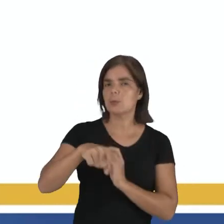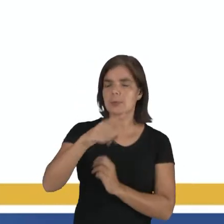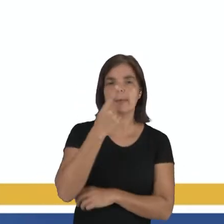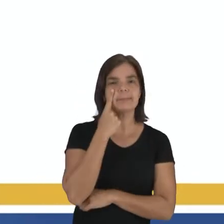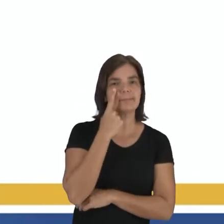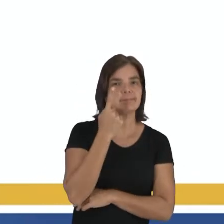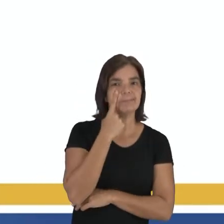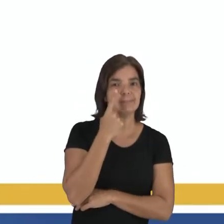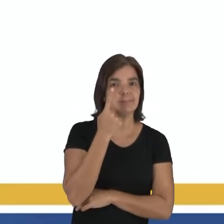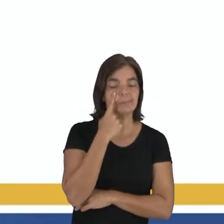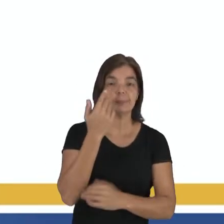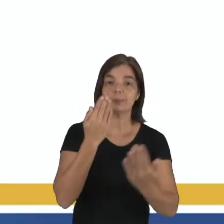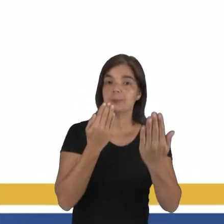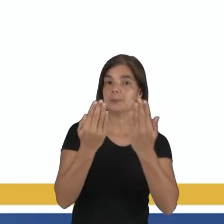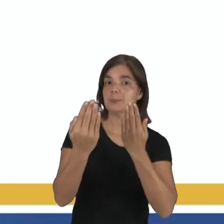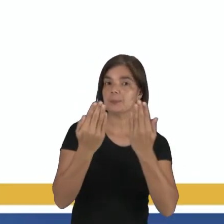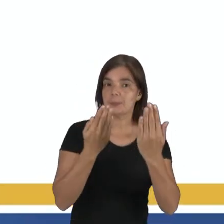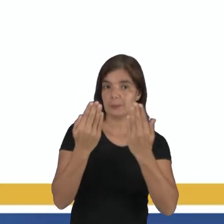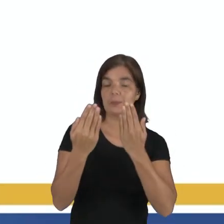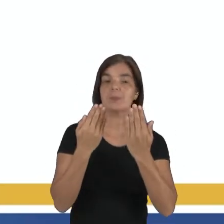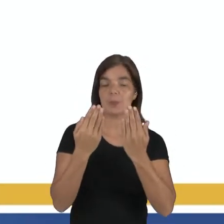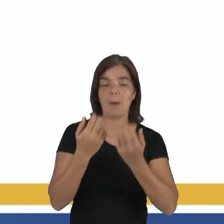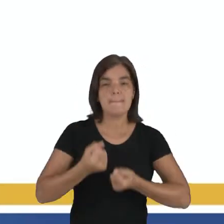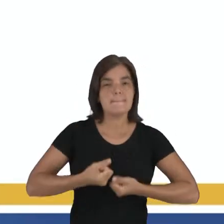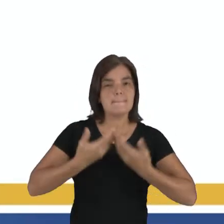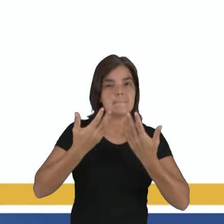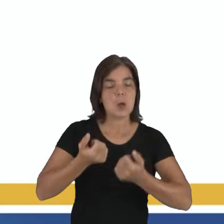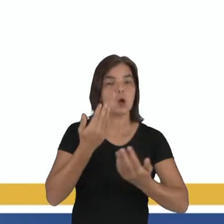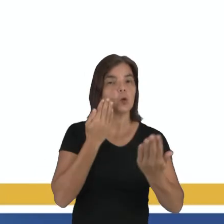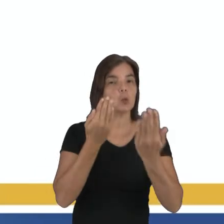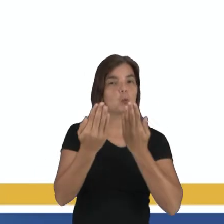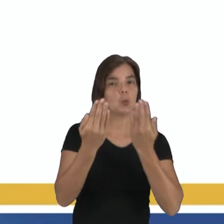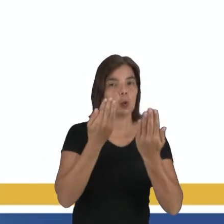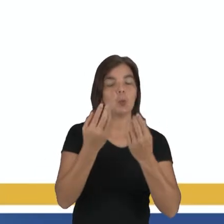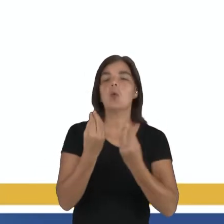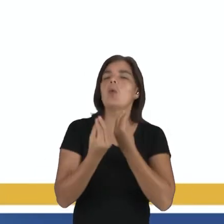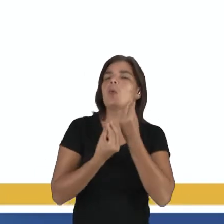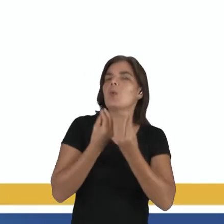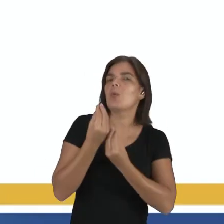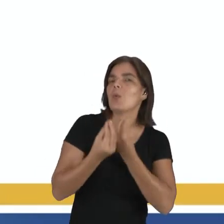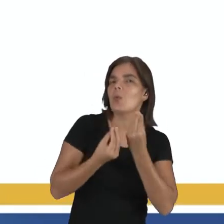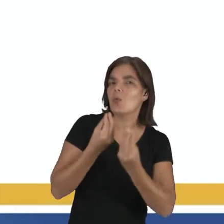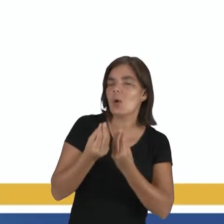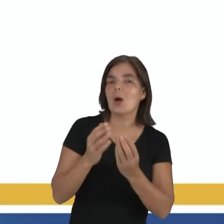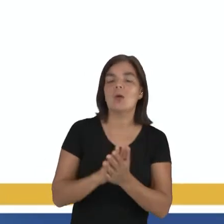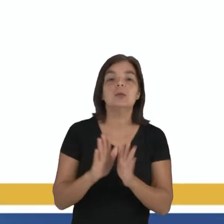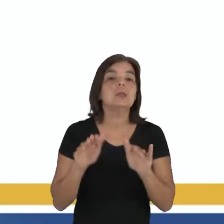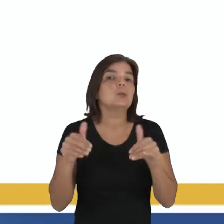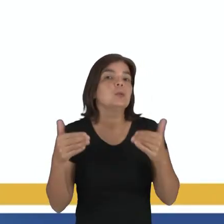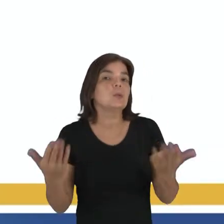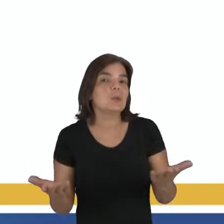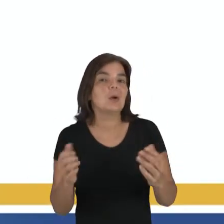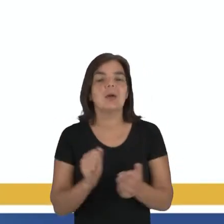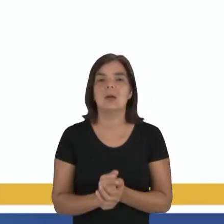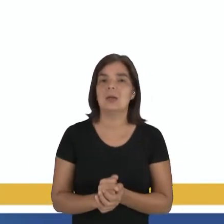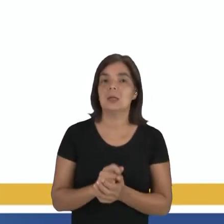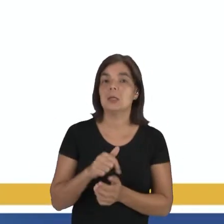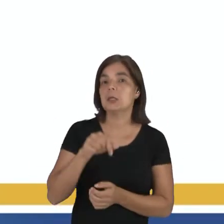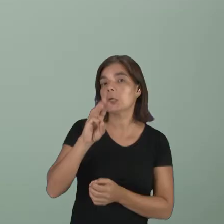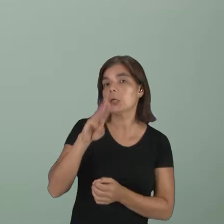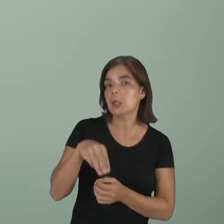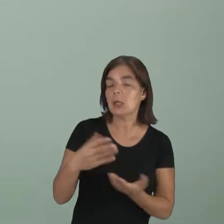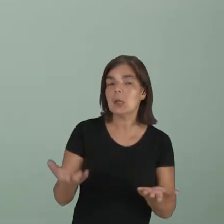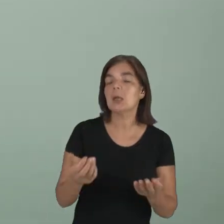vai observar que é comparação pela expressão comparativa, como, tal qual, que